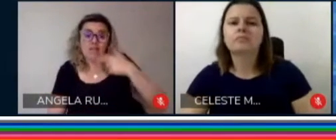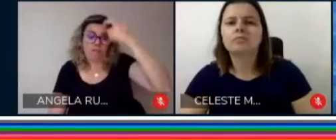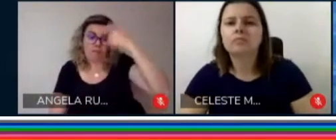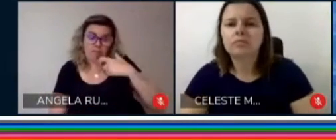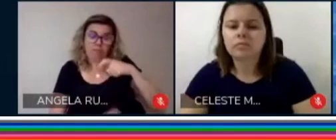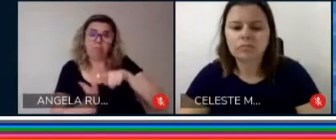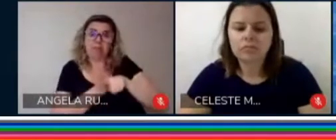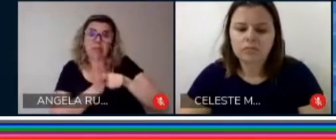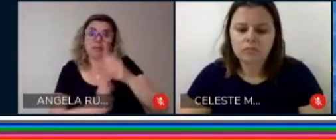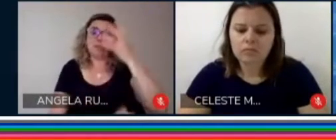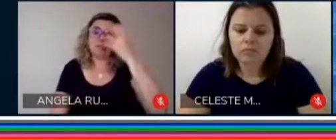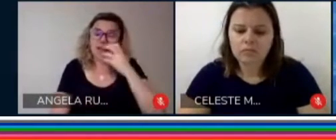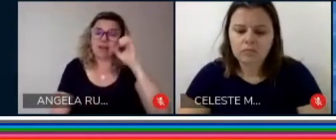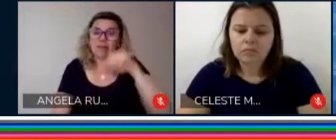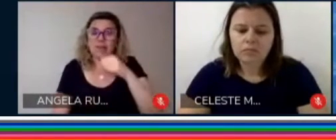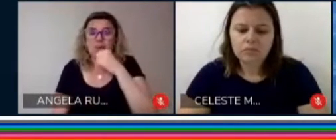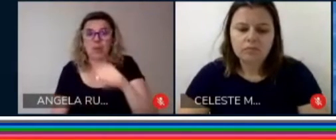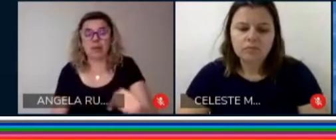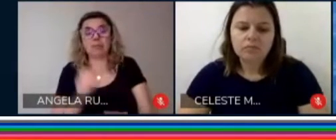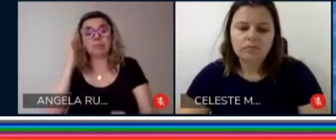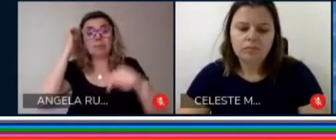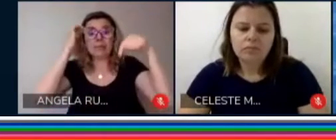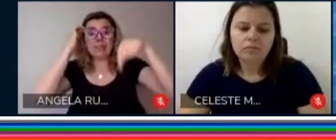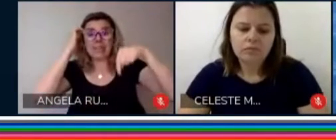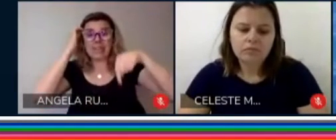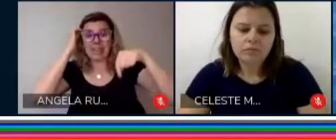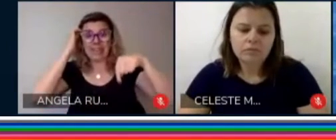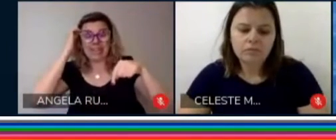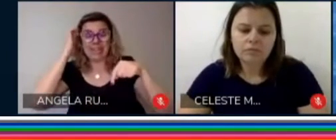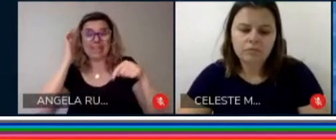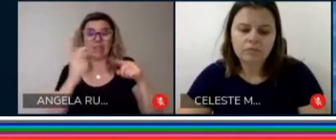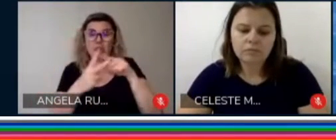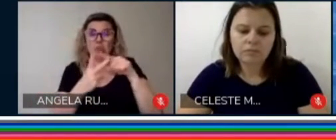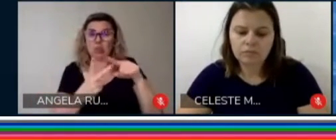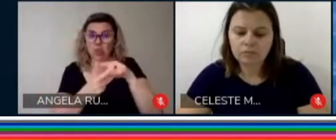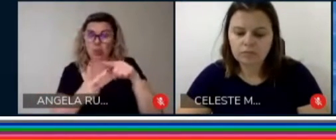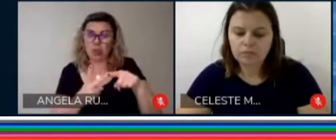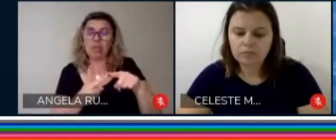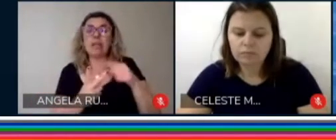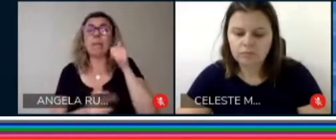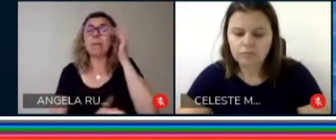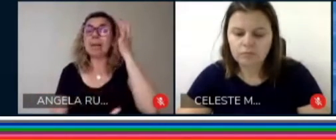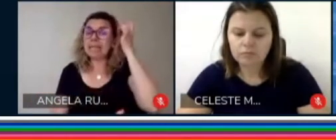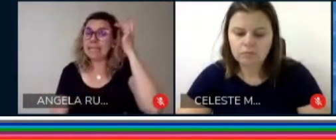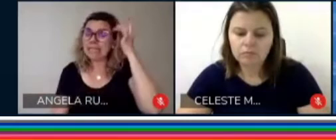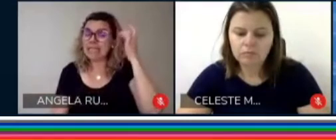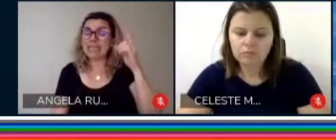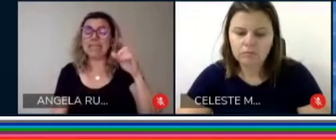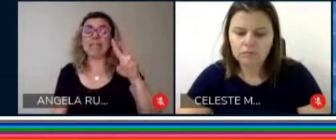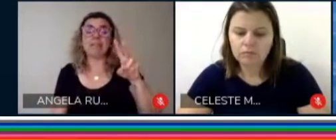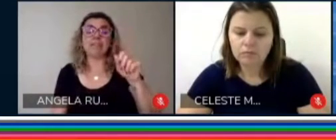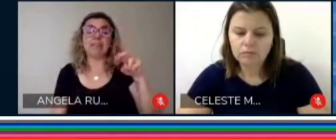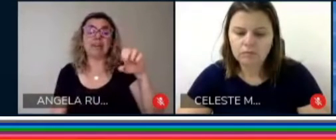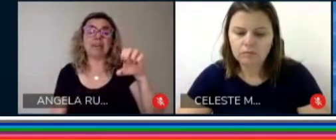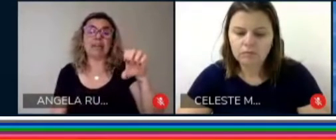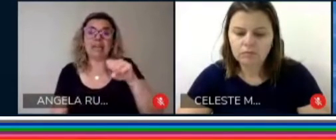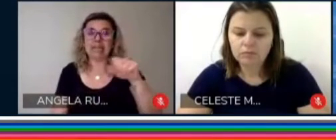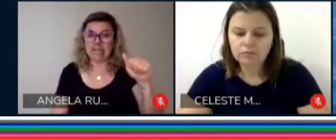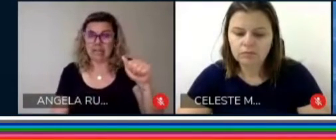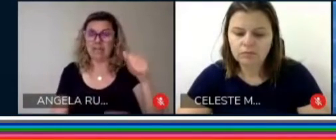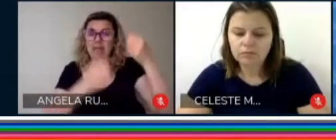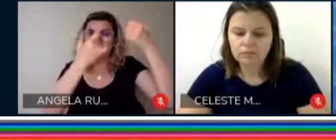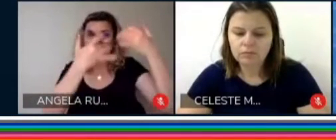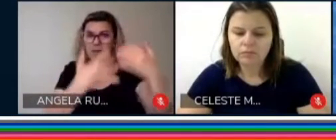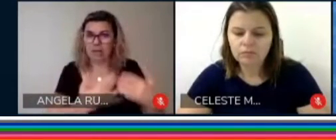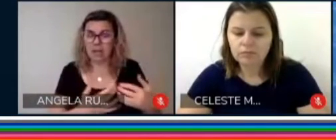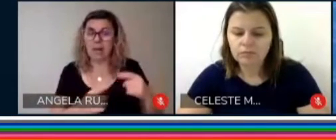Isso aqui a Vanessa vai mostrar amanhã, né, que é as possibilidades dos gerenciadores de referência. O